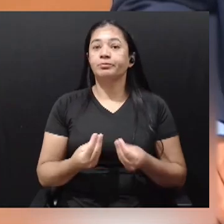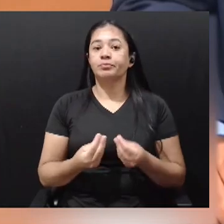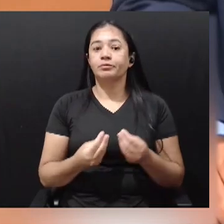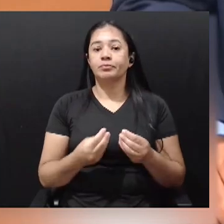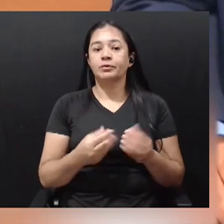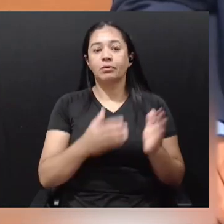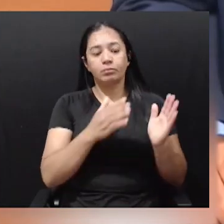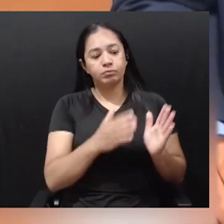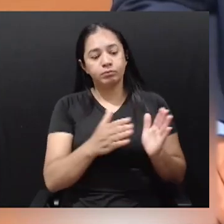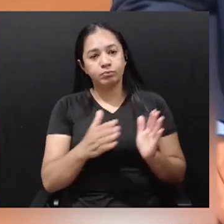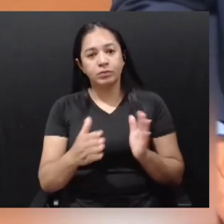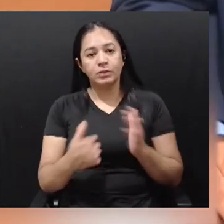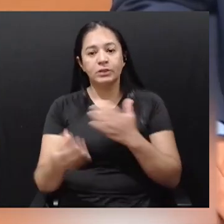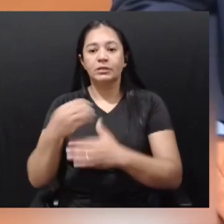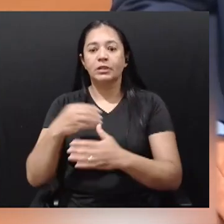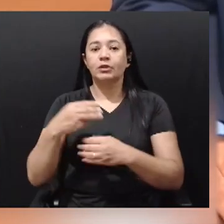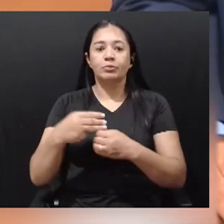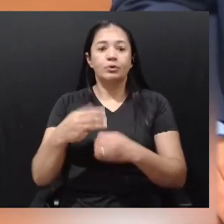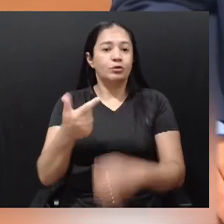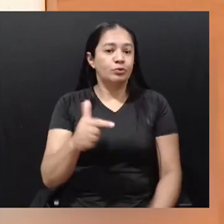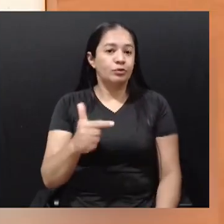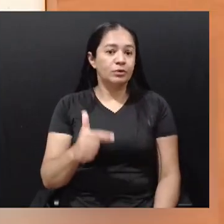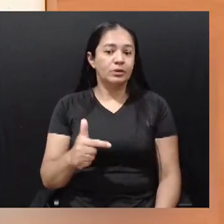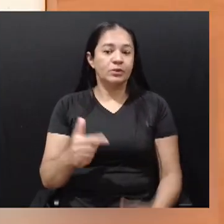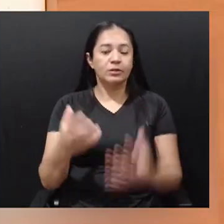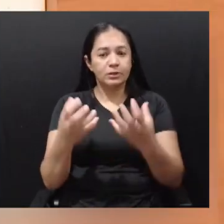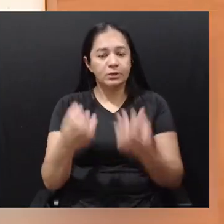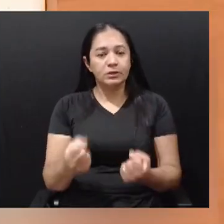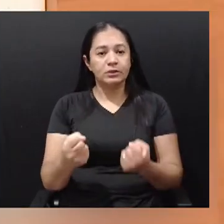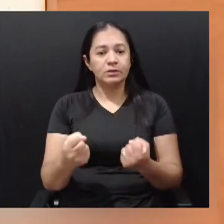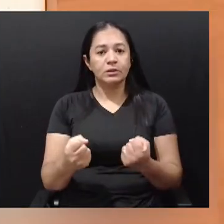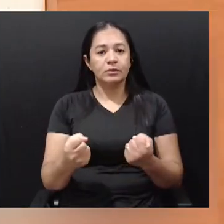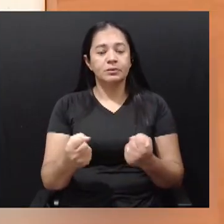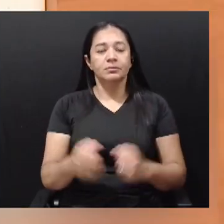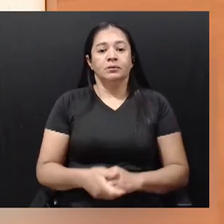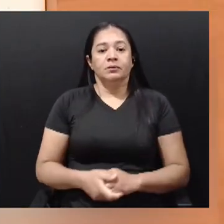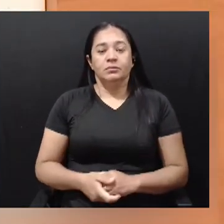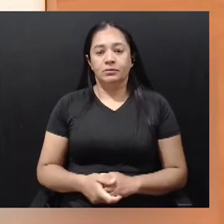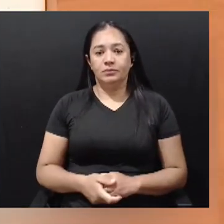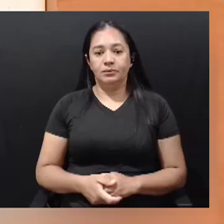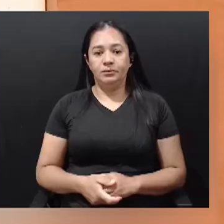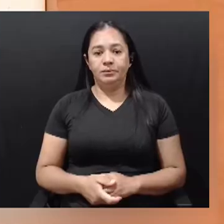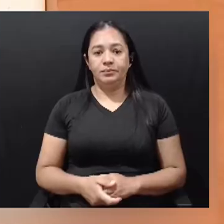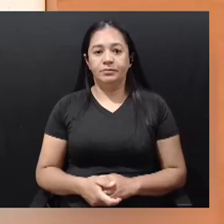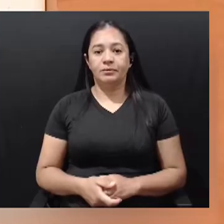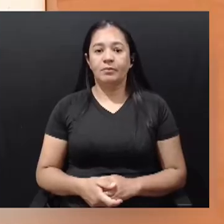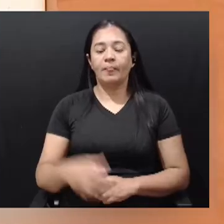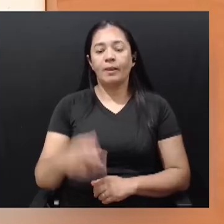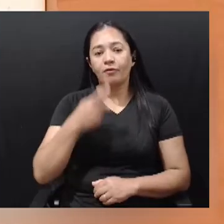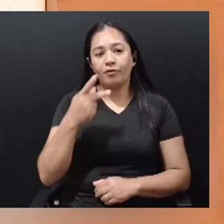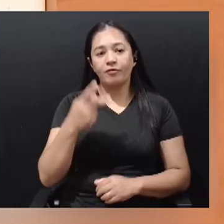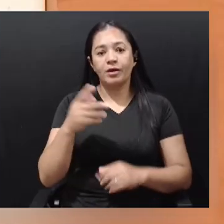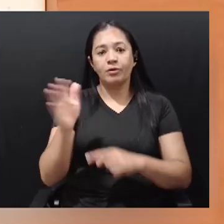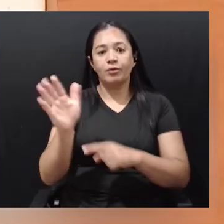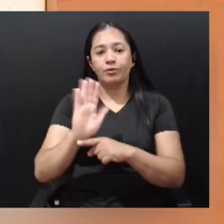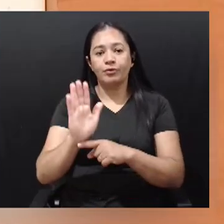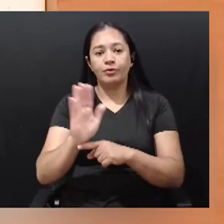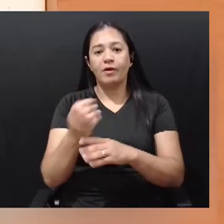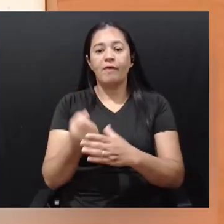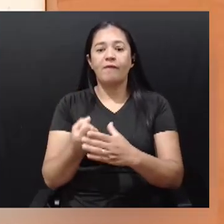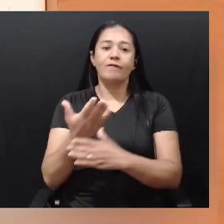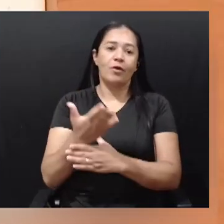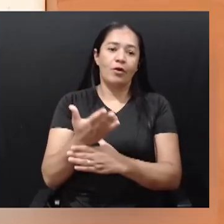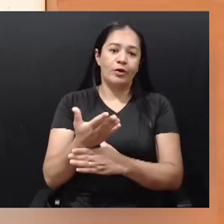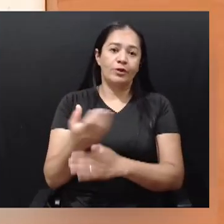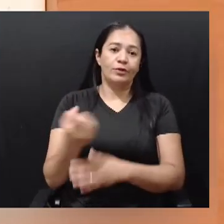do município que acolha essas produções. É mais fácil a gente ouvir falar dos filmes que são exibidos fora do que são exibidos no Brasil, né?